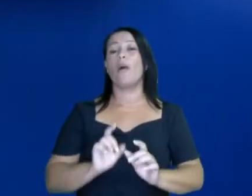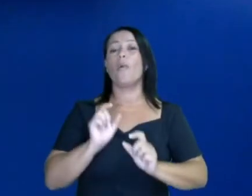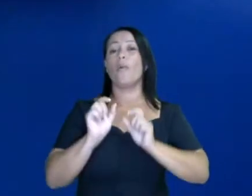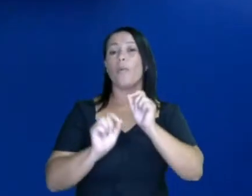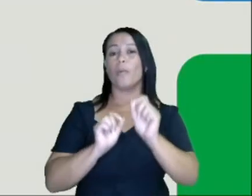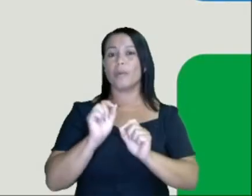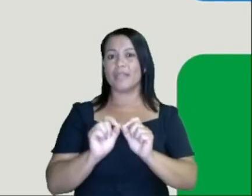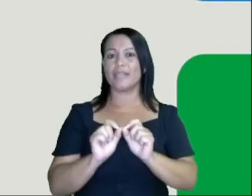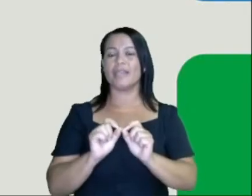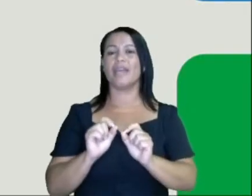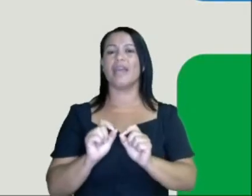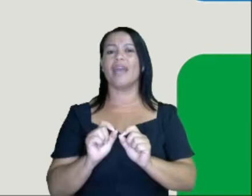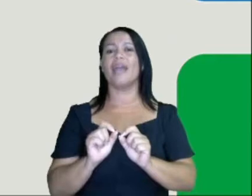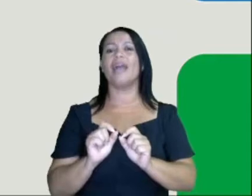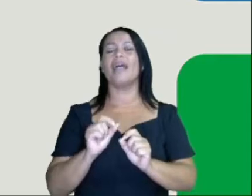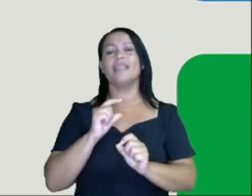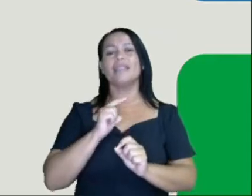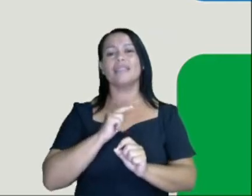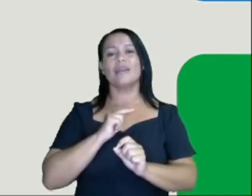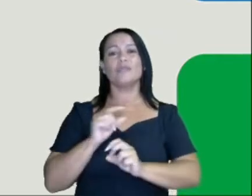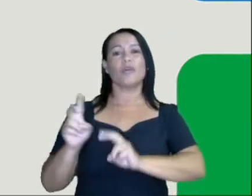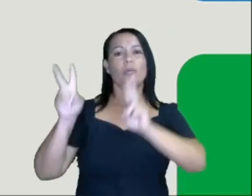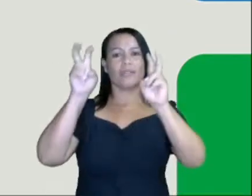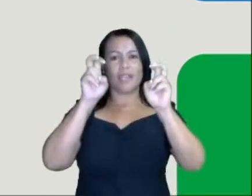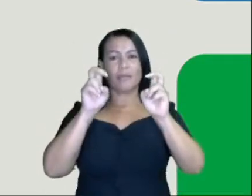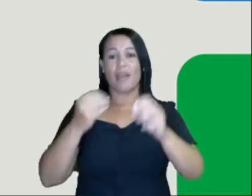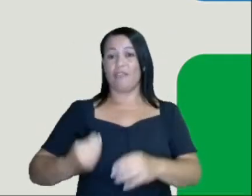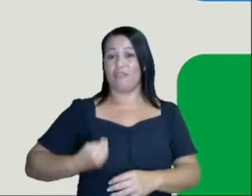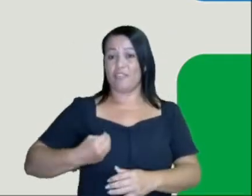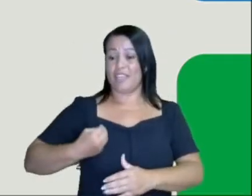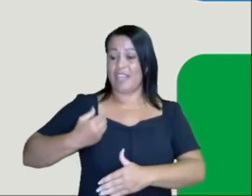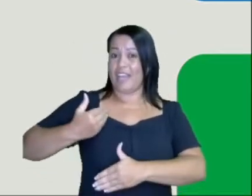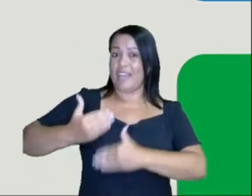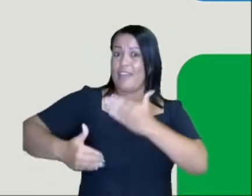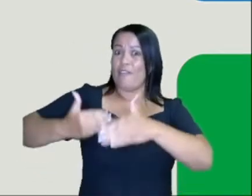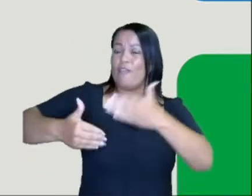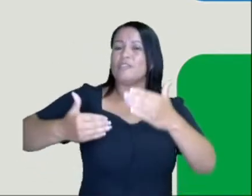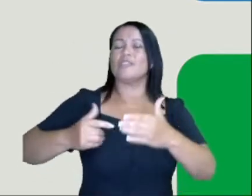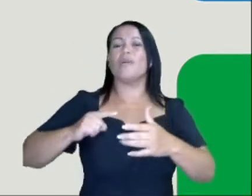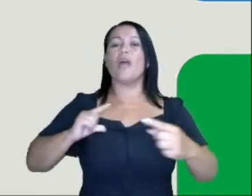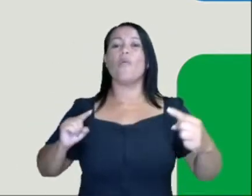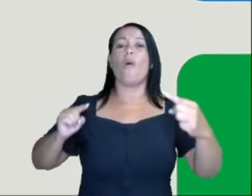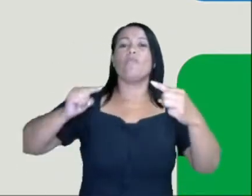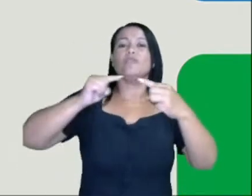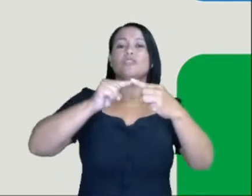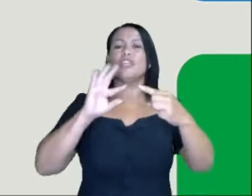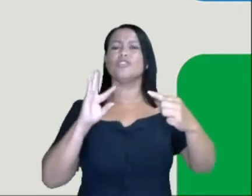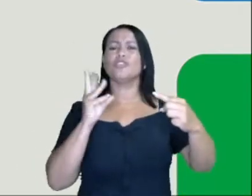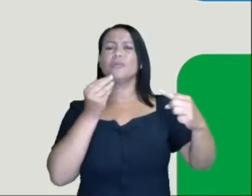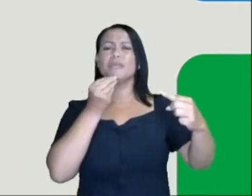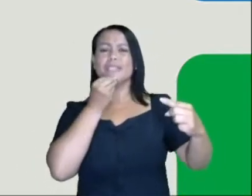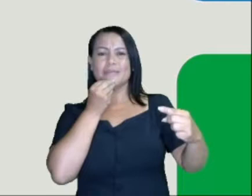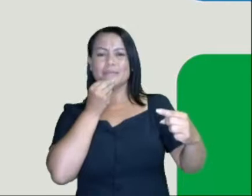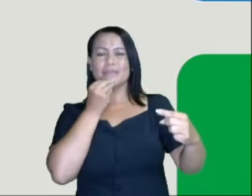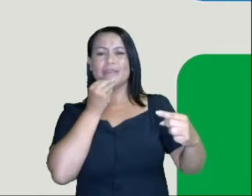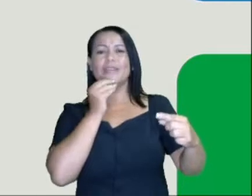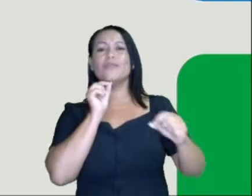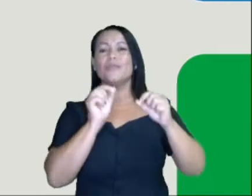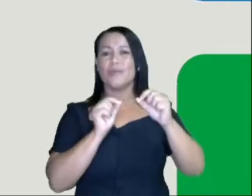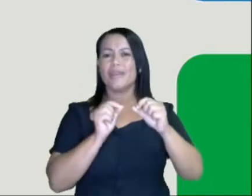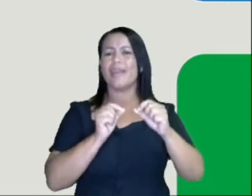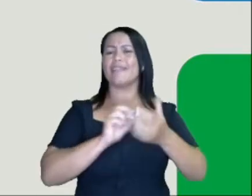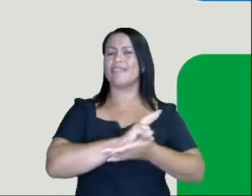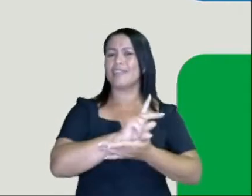nossa unidade temática é chamada de Vida e Evolução, com o objeto de conhecimento de diversidade de